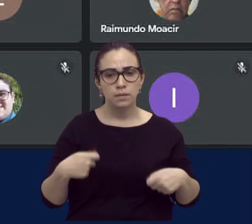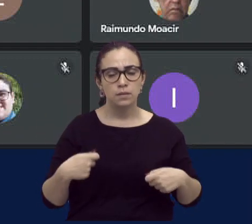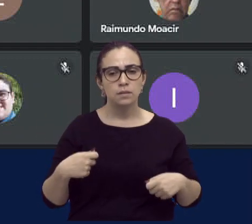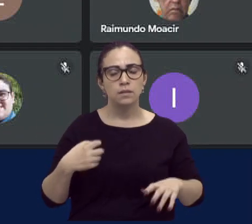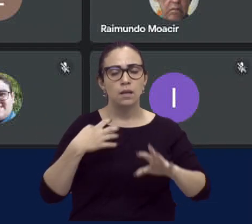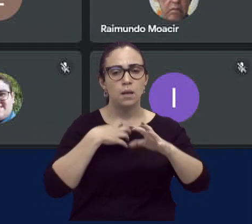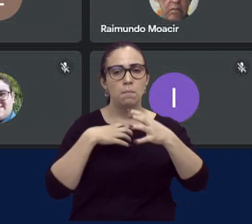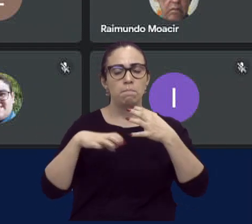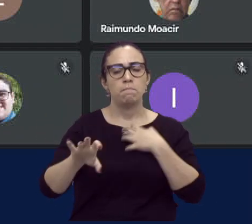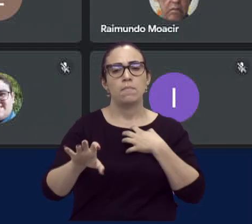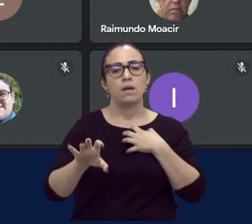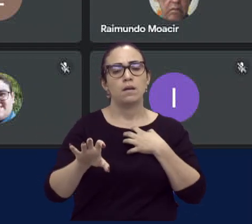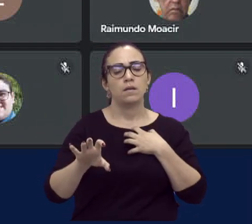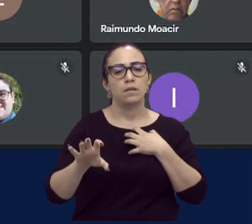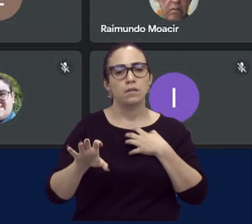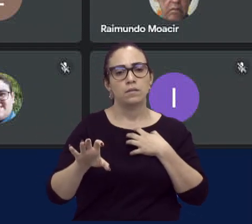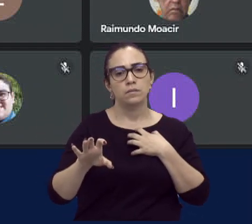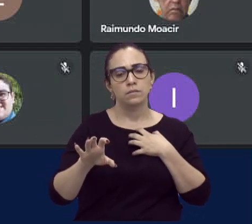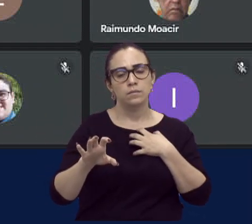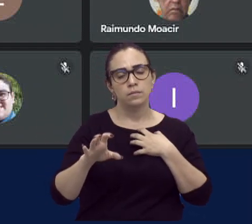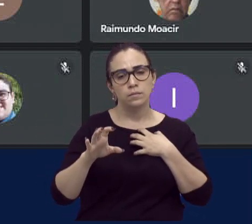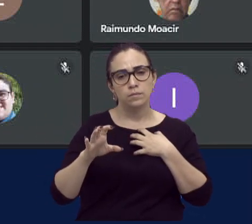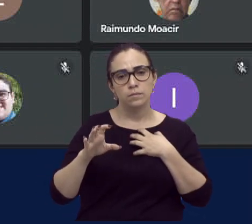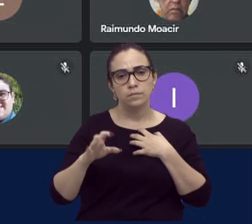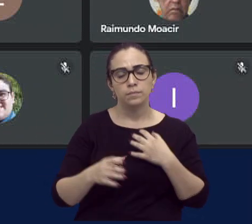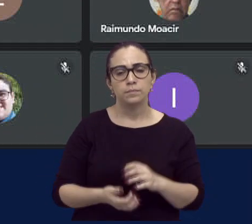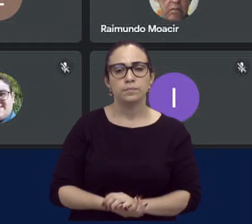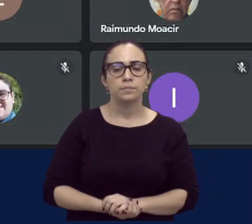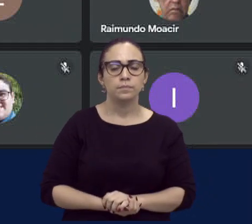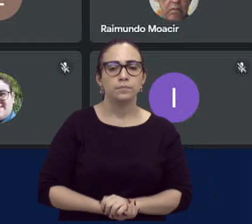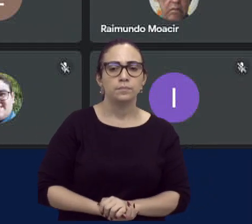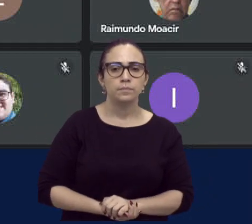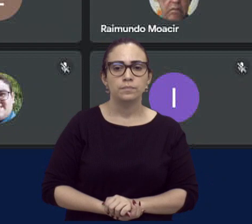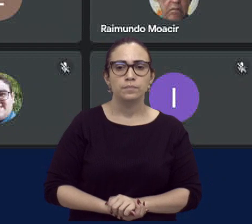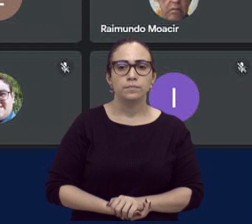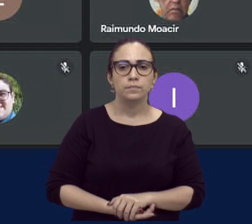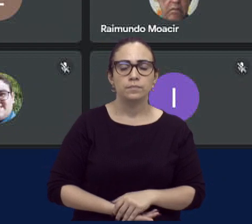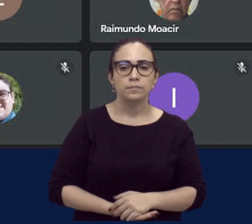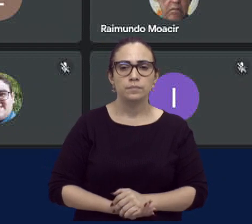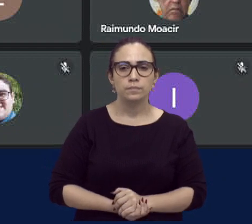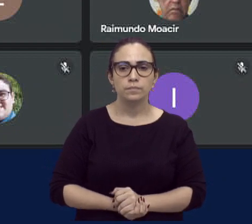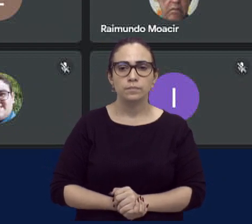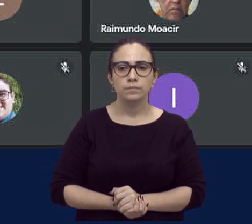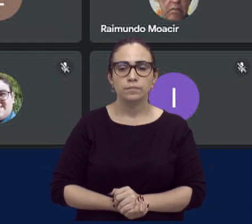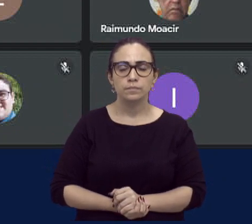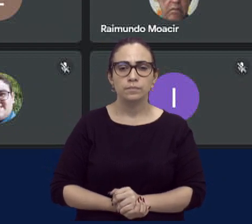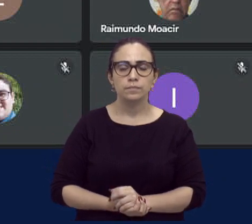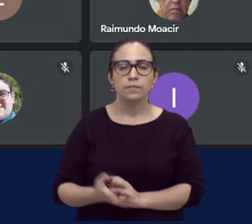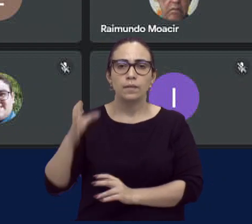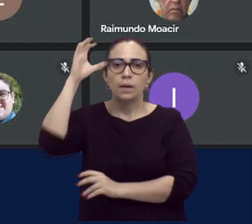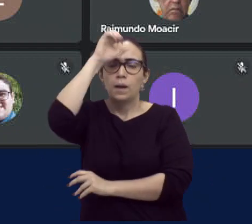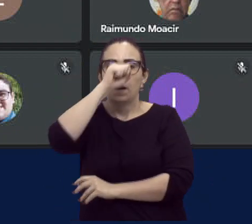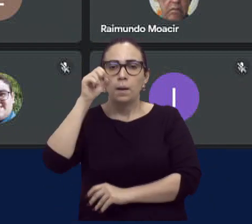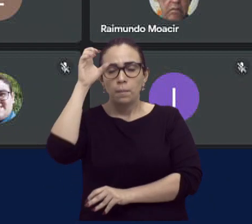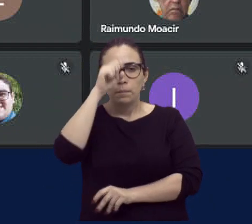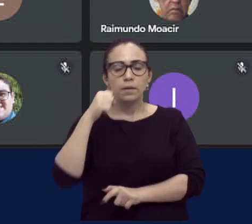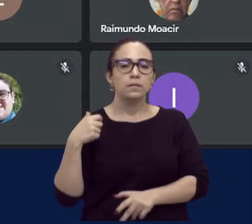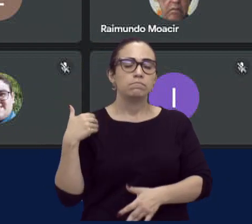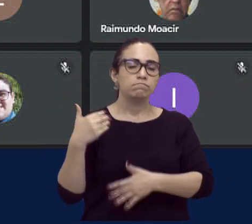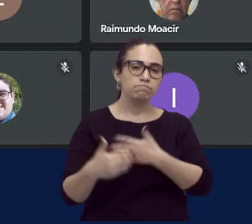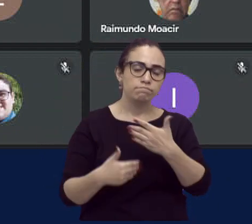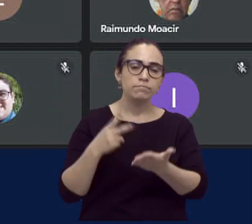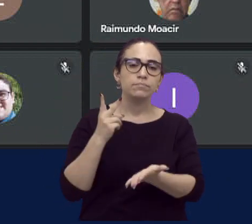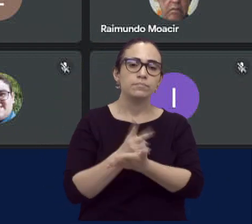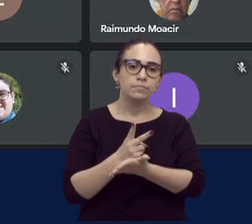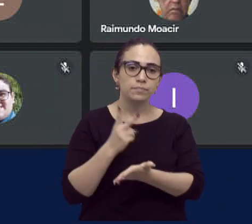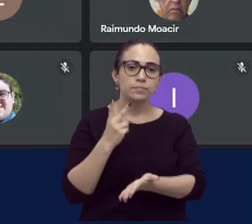empática. A gente precisa ter empatia, trabalhar em nós. Gente, é um aprendizado. É